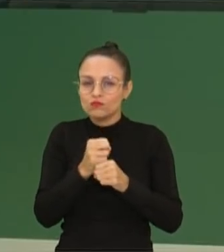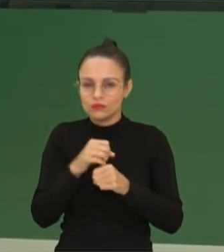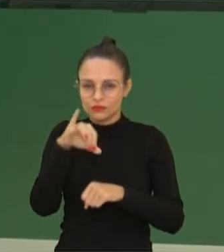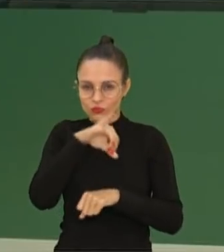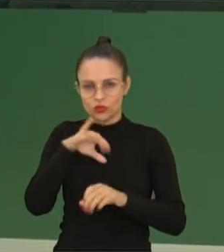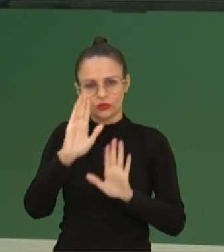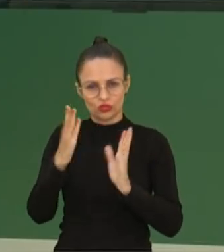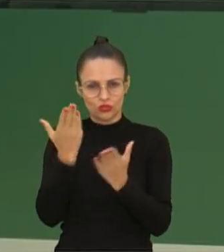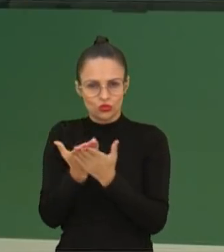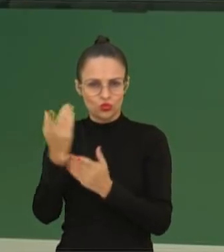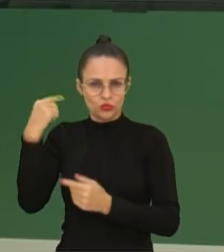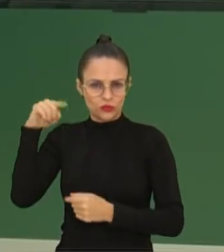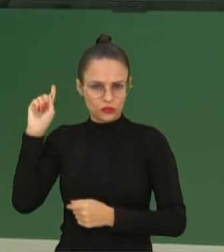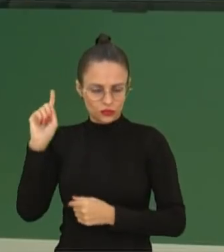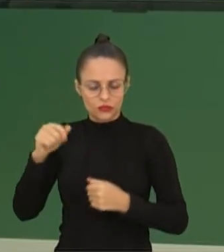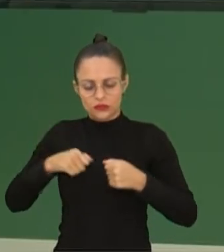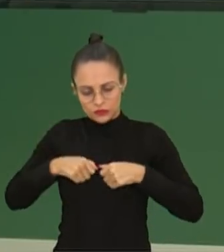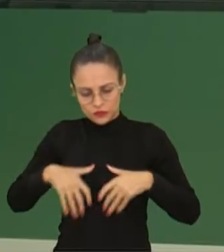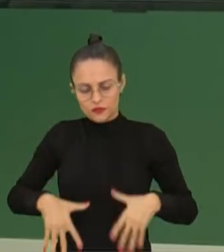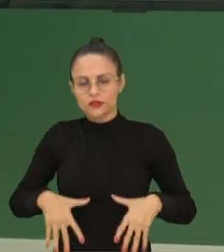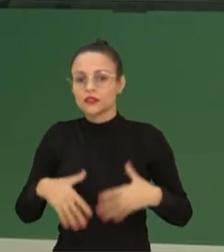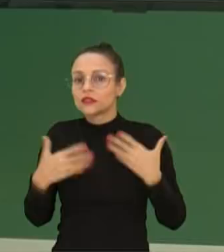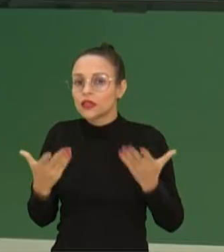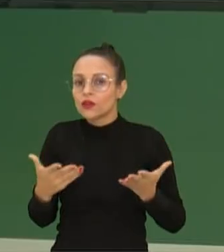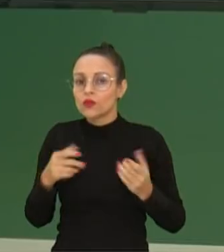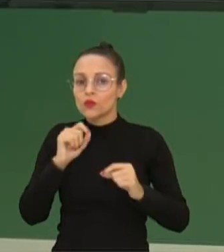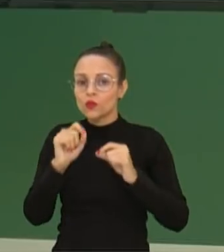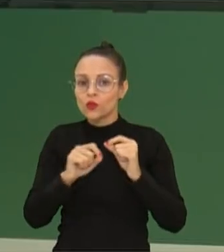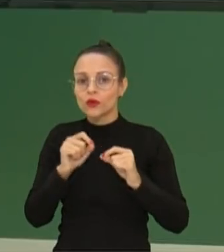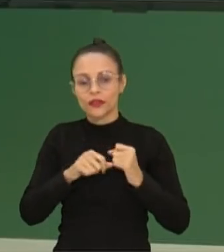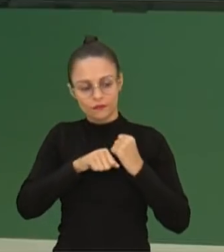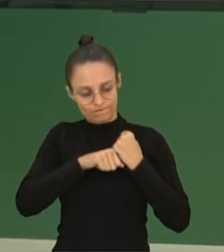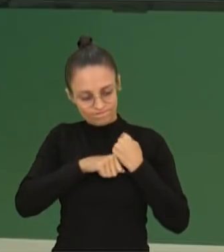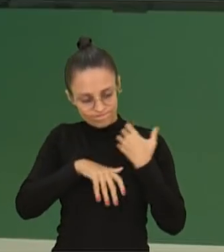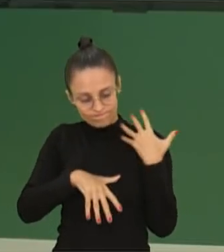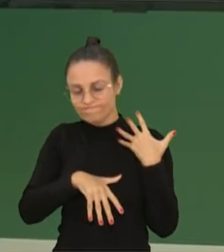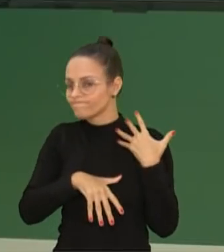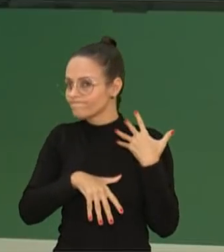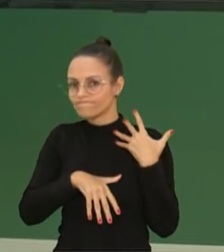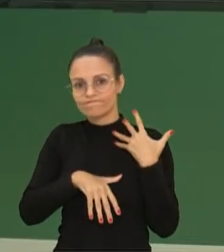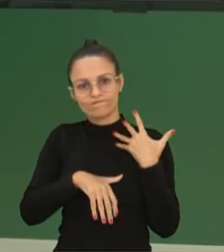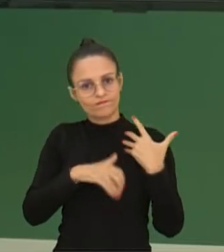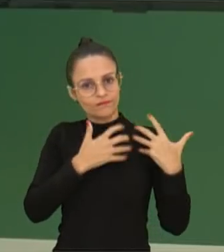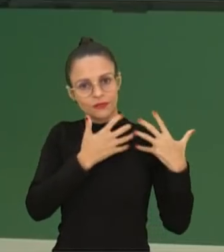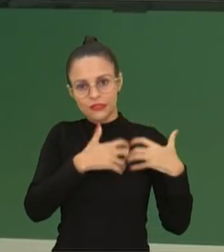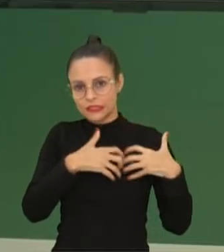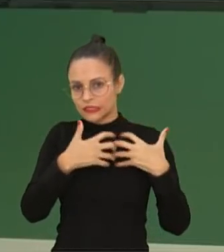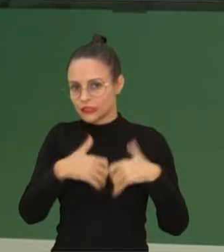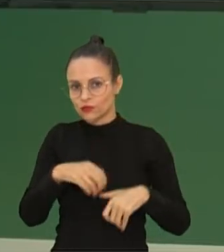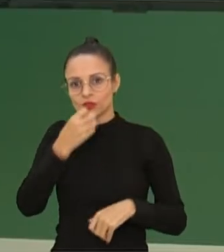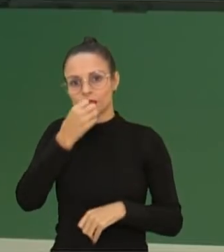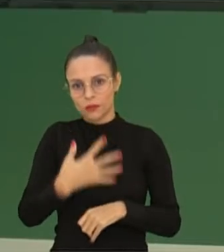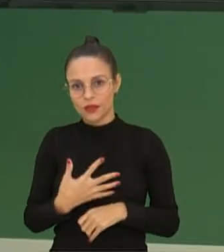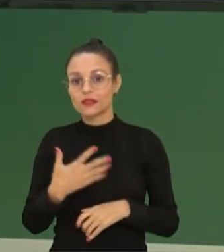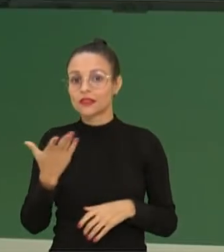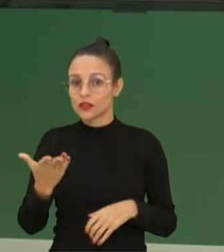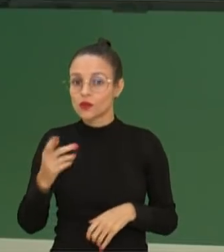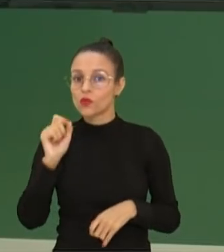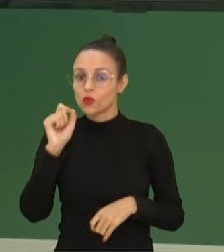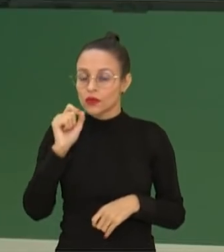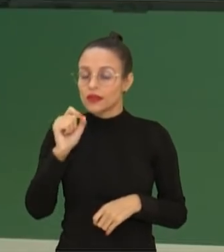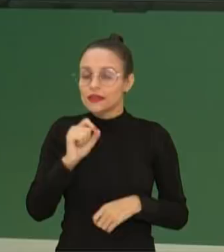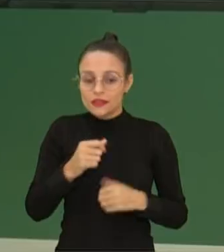estudou, né, sobre os vasos sanguíneos. Tudo isso vai comprometendo o bom funcionamento aí das artérias, tá? E esse